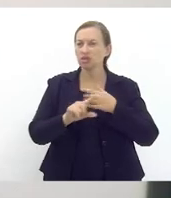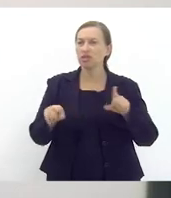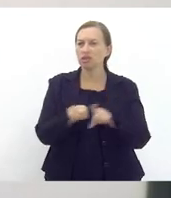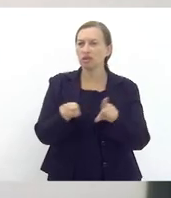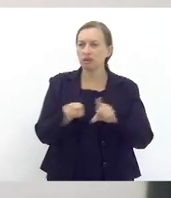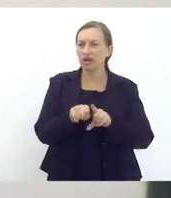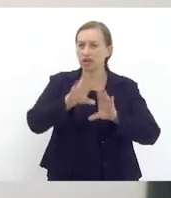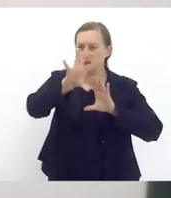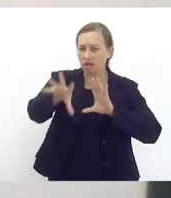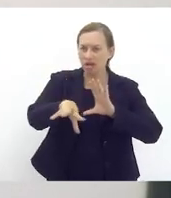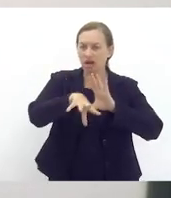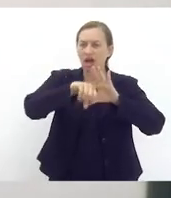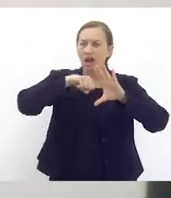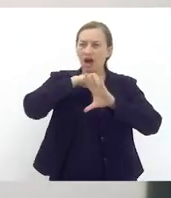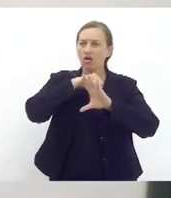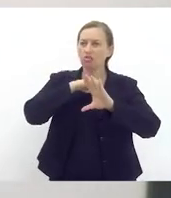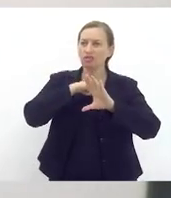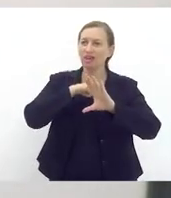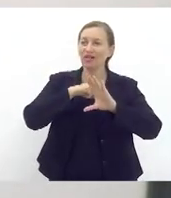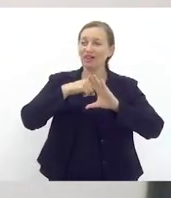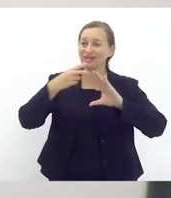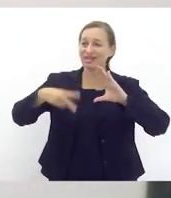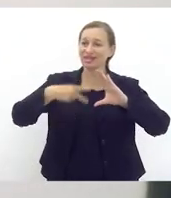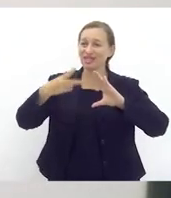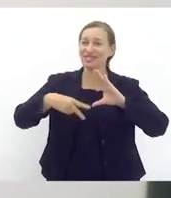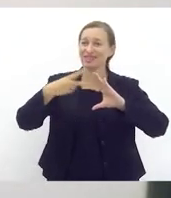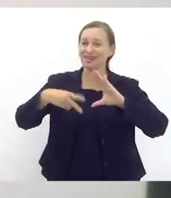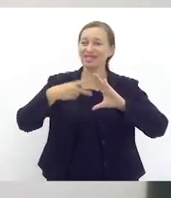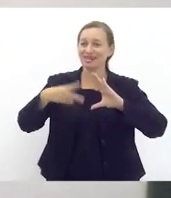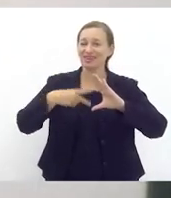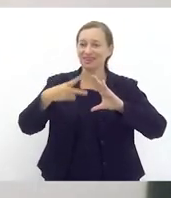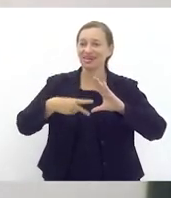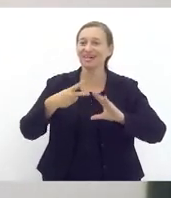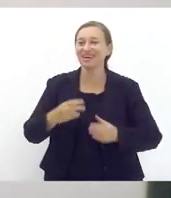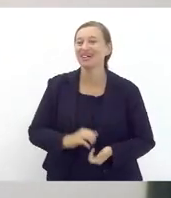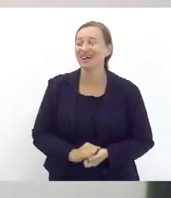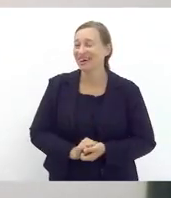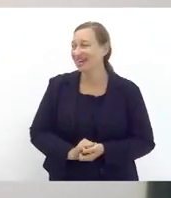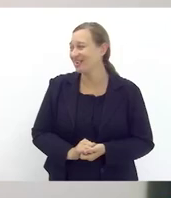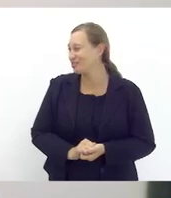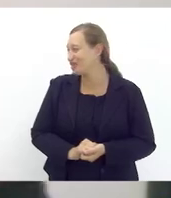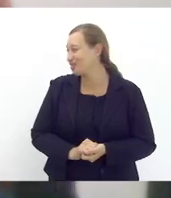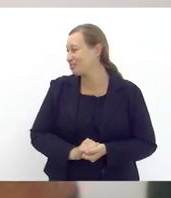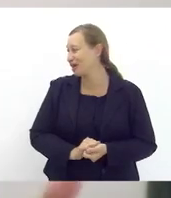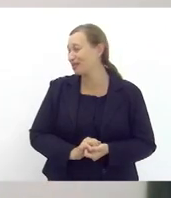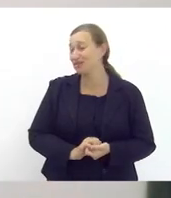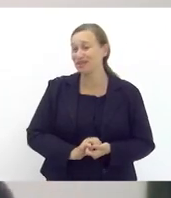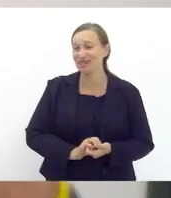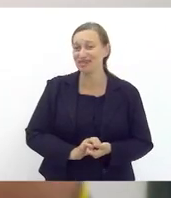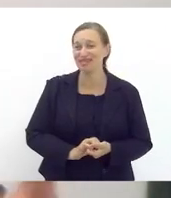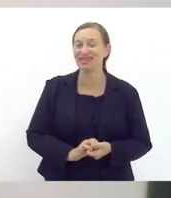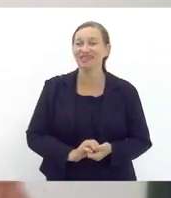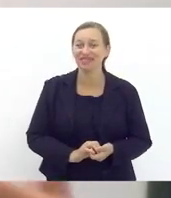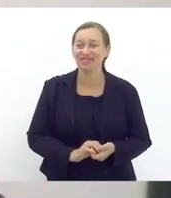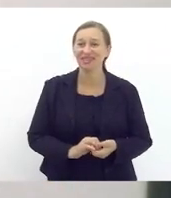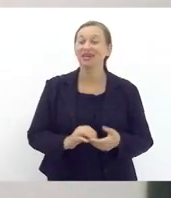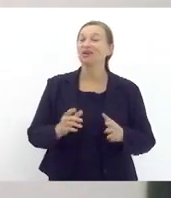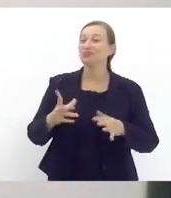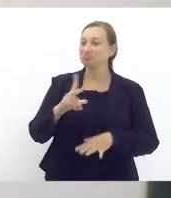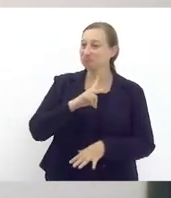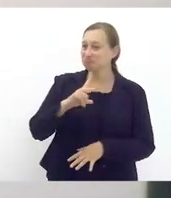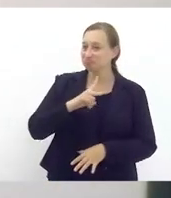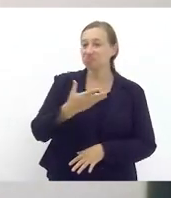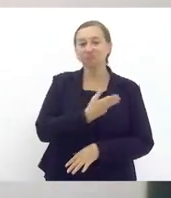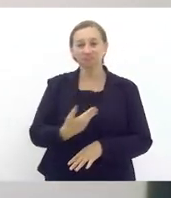é com recorte já para mulheres Então os próprios governos municipais e